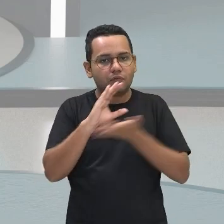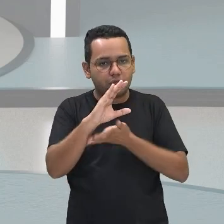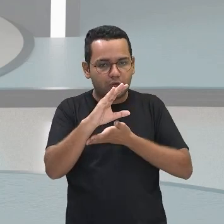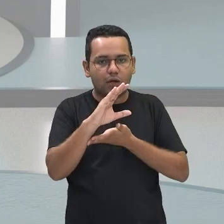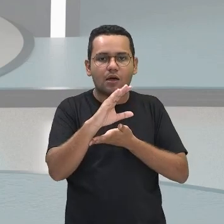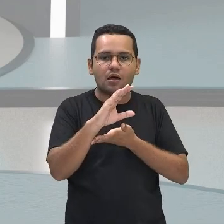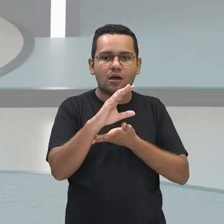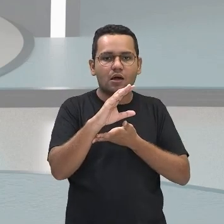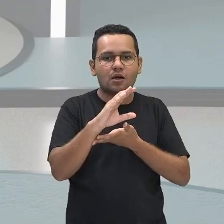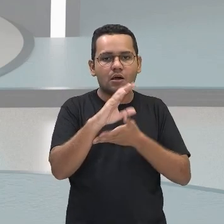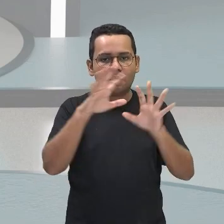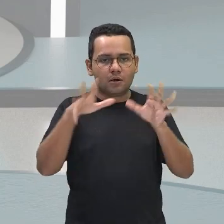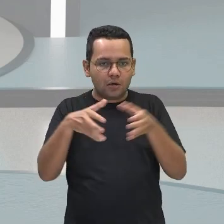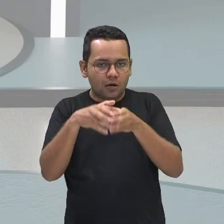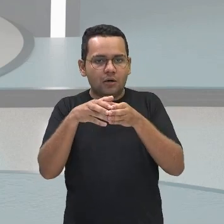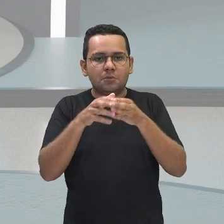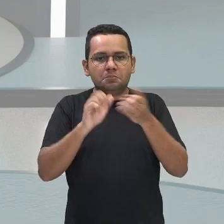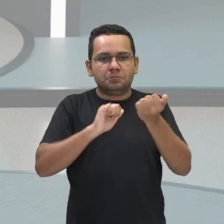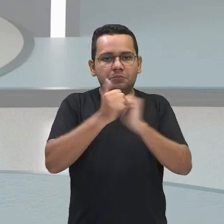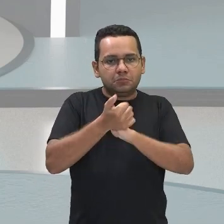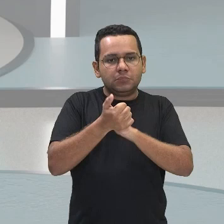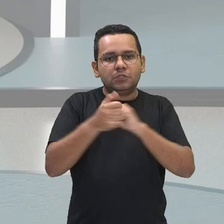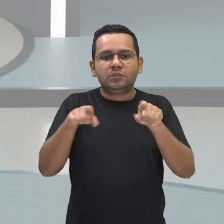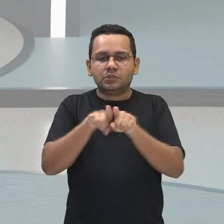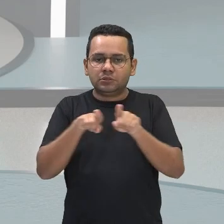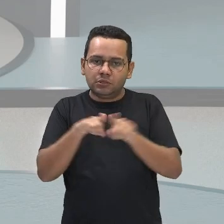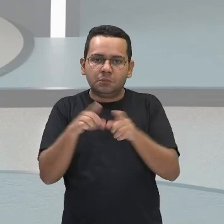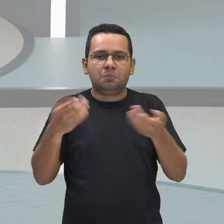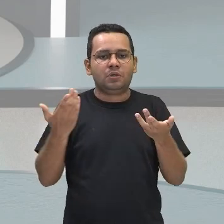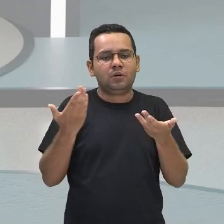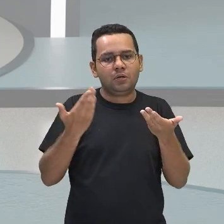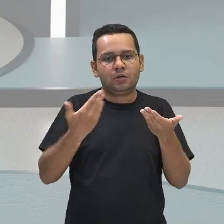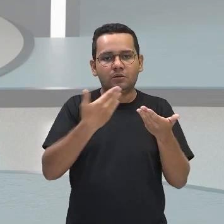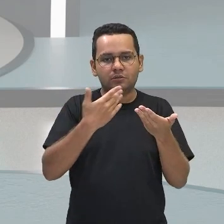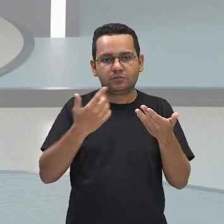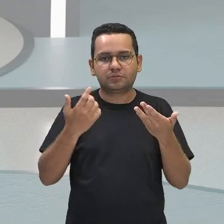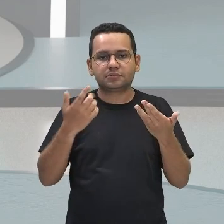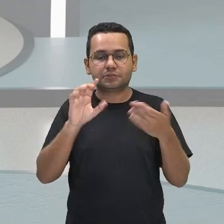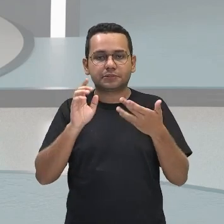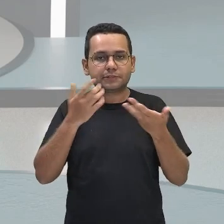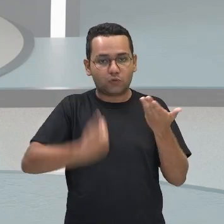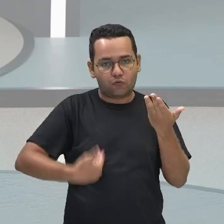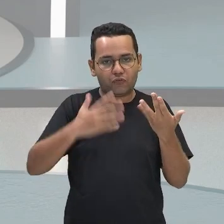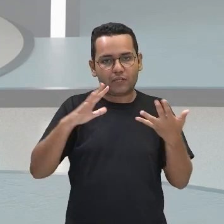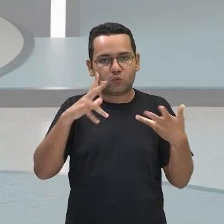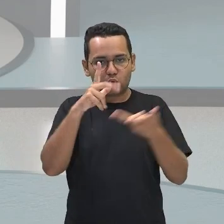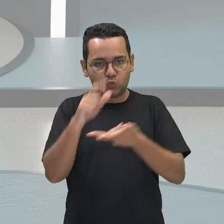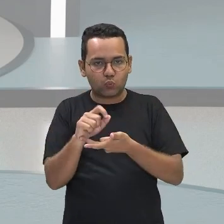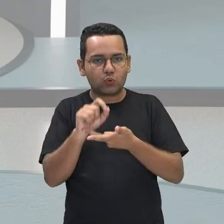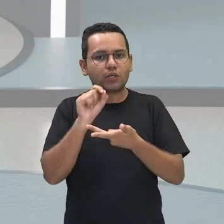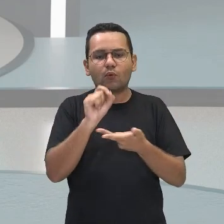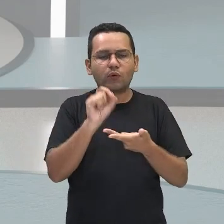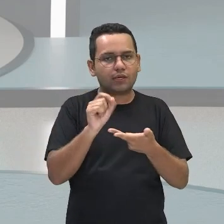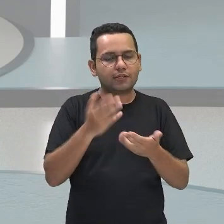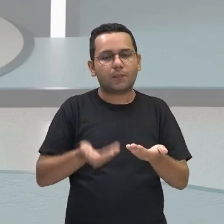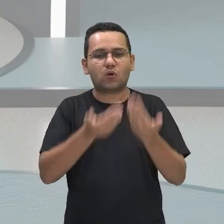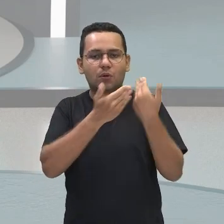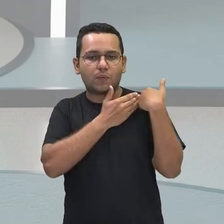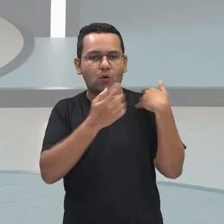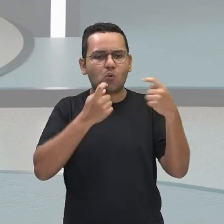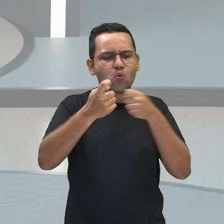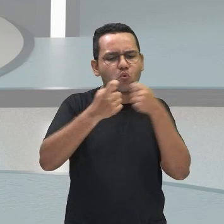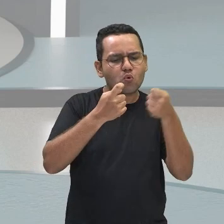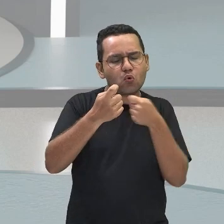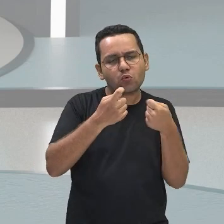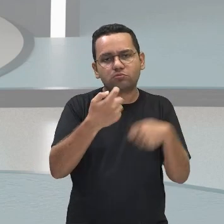do mundo, responsável por realizar o controle e teste antidoping dos esportivos. Então,